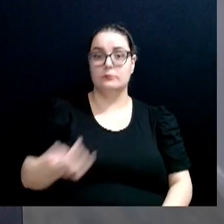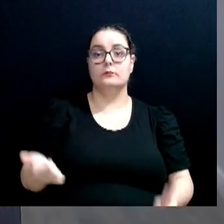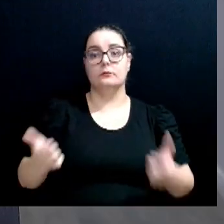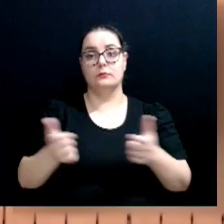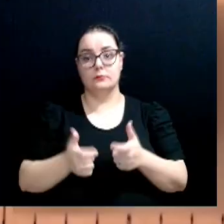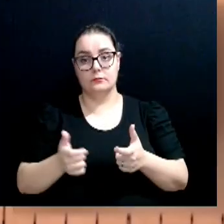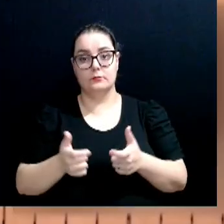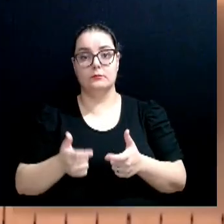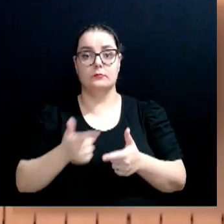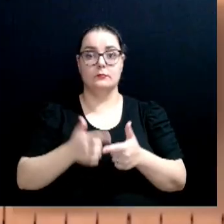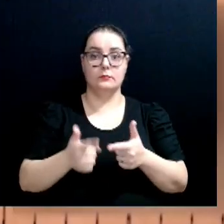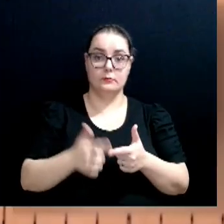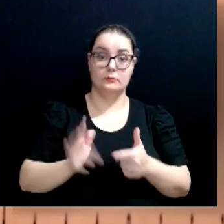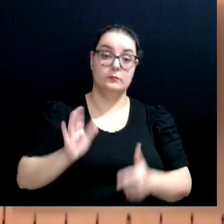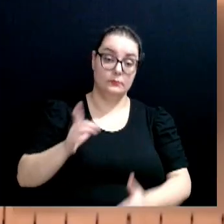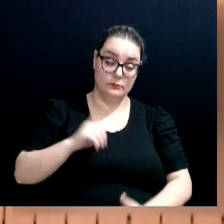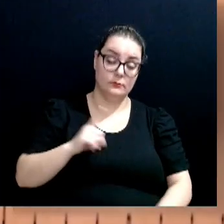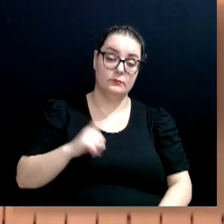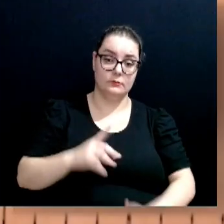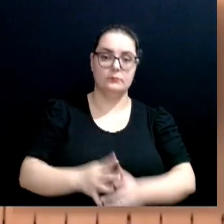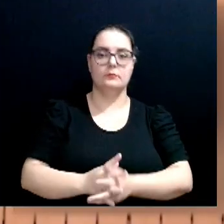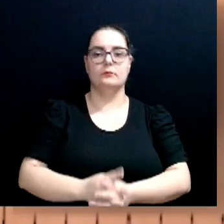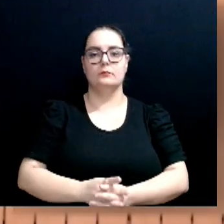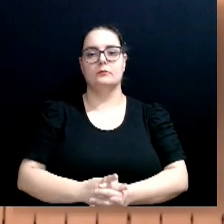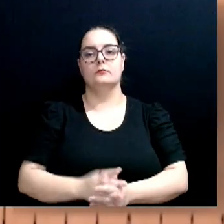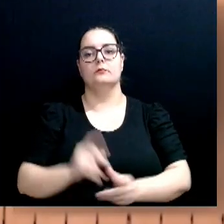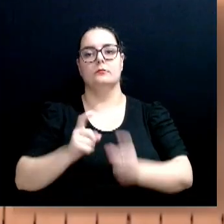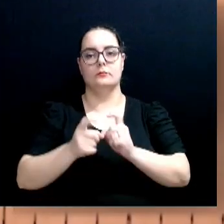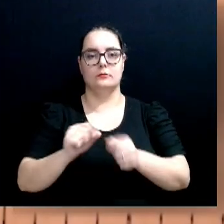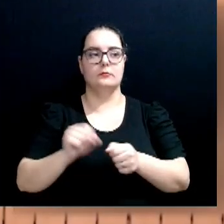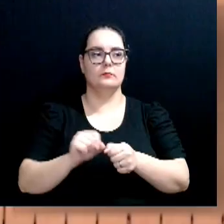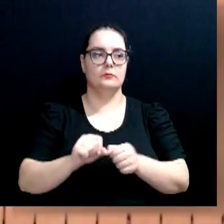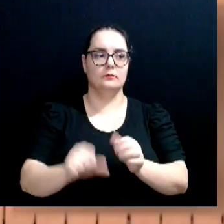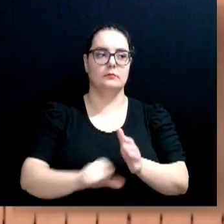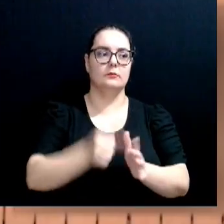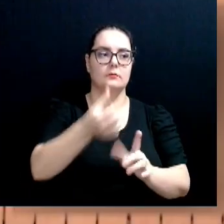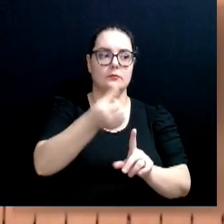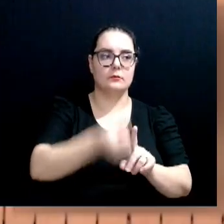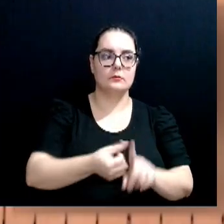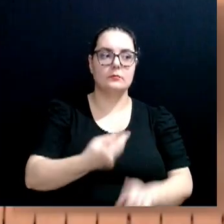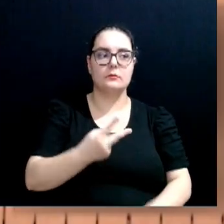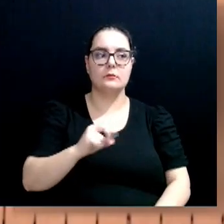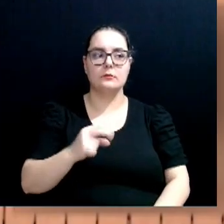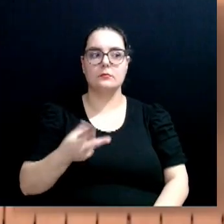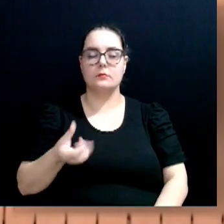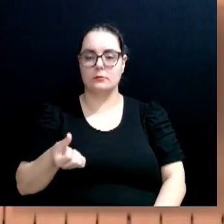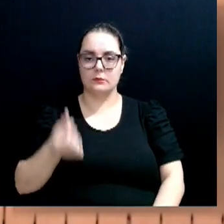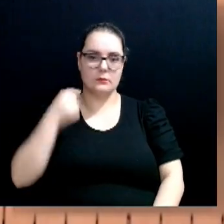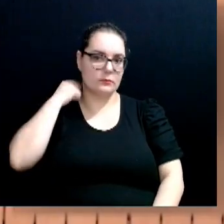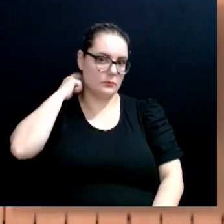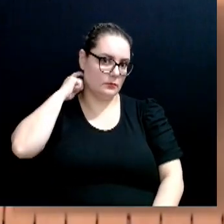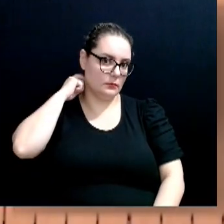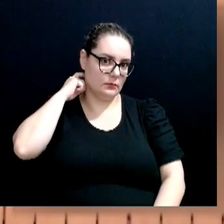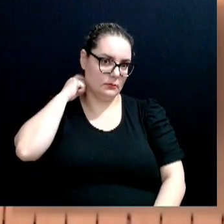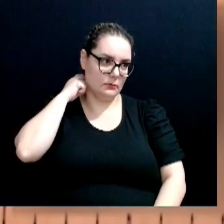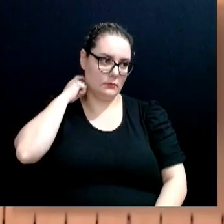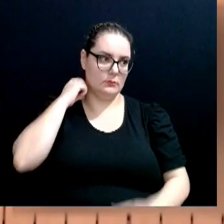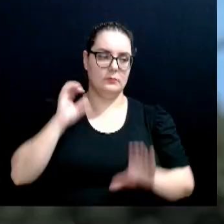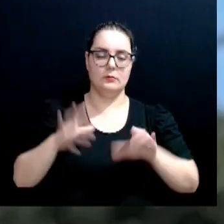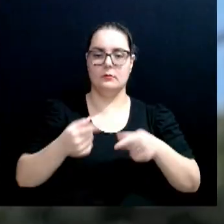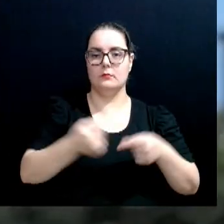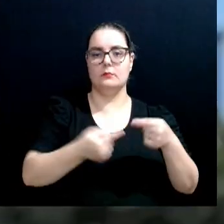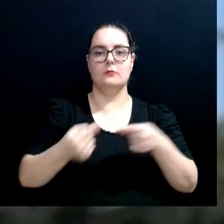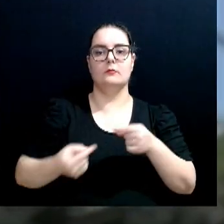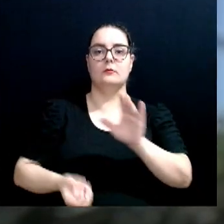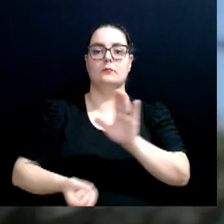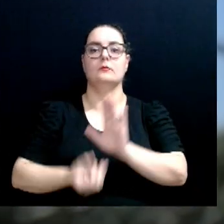já existente. Em reunião realizada no primeiro semestre de 2026, a comissão debateu a criação de uma fazenda